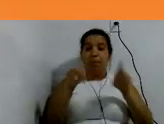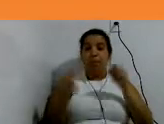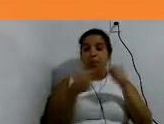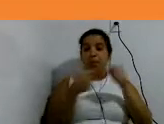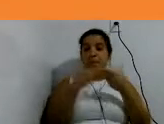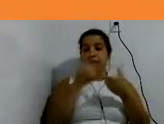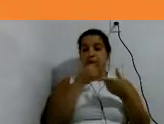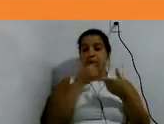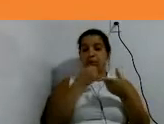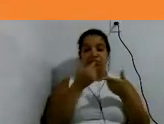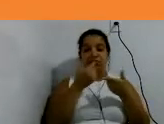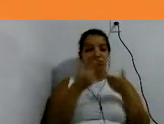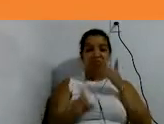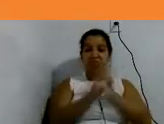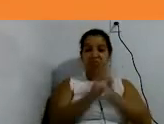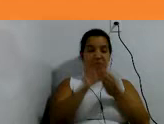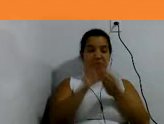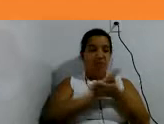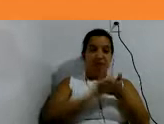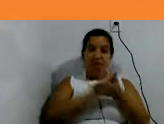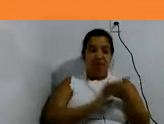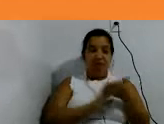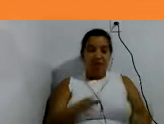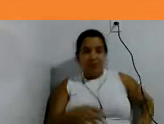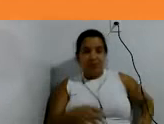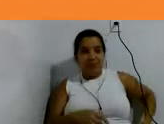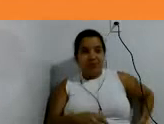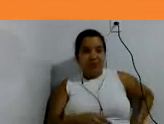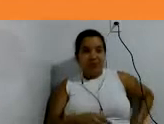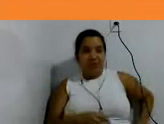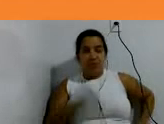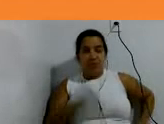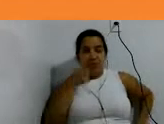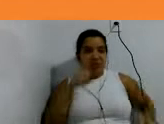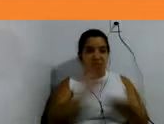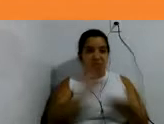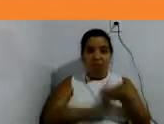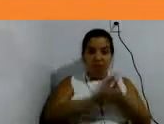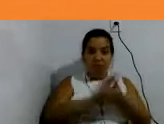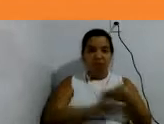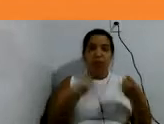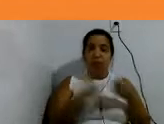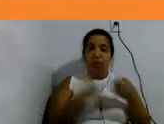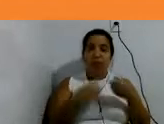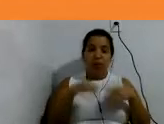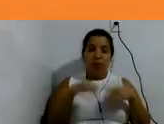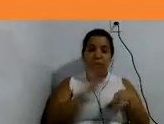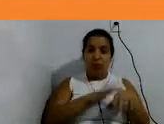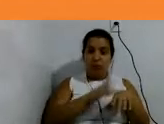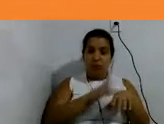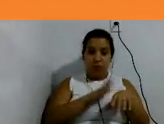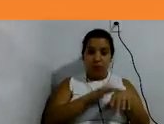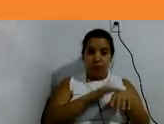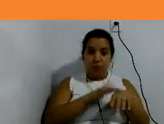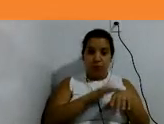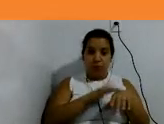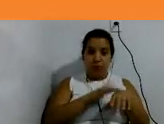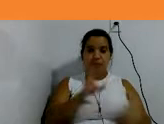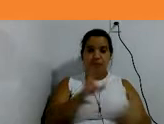que a gente não encontrou nada na lesão. Às vezes, a gente não conseguiu achar porque o parasitismo está